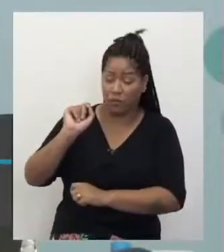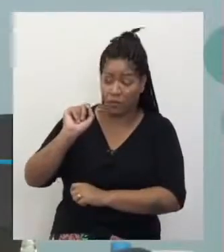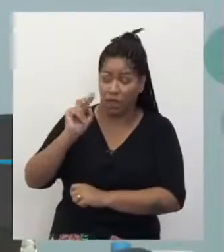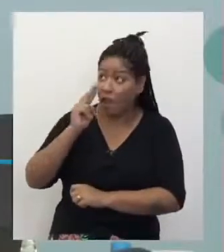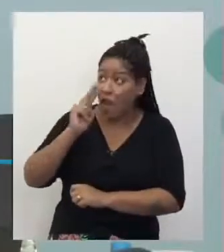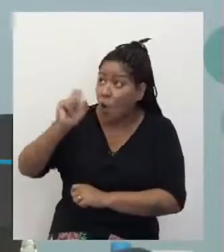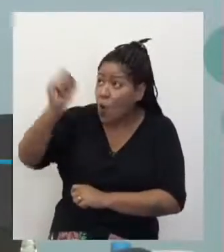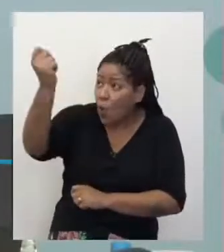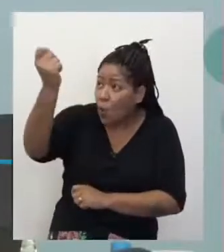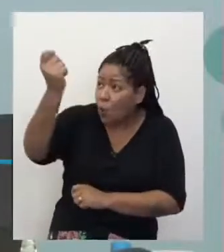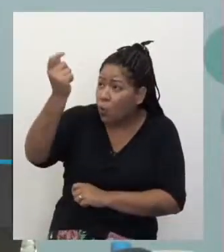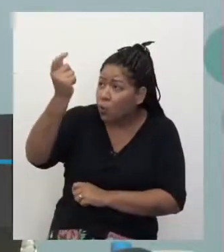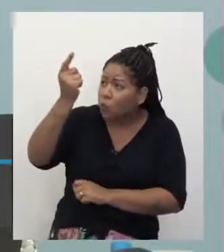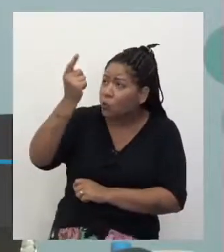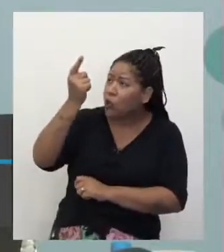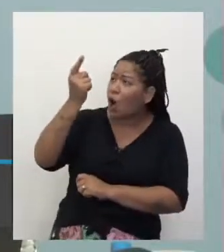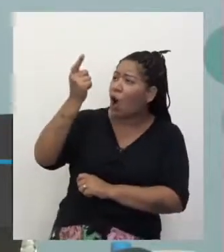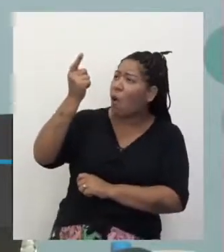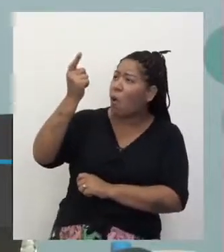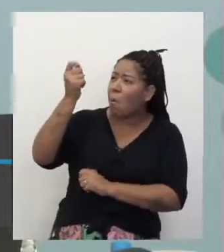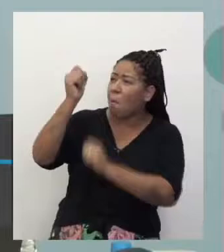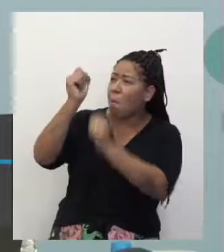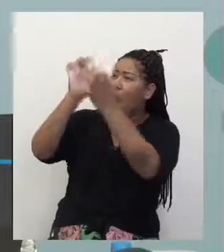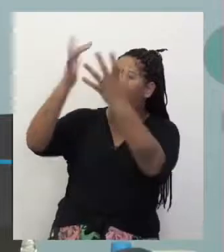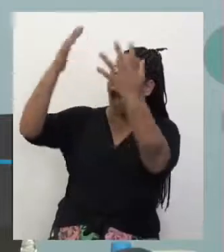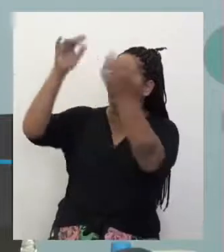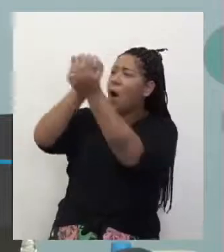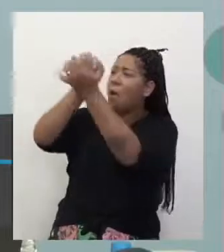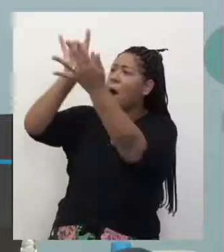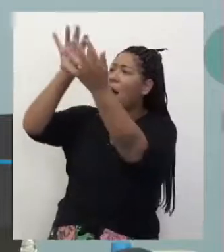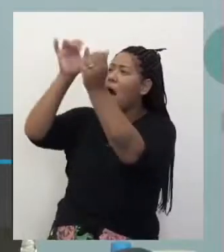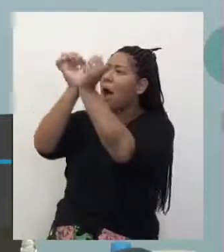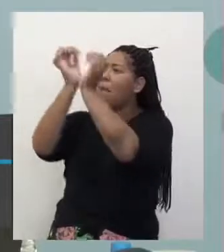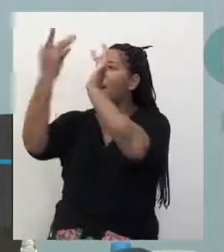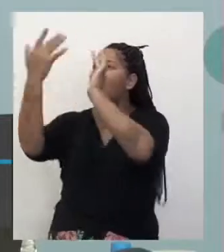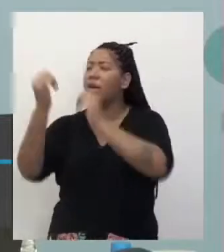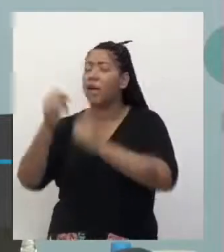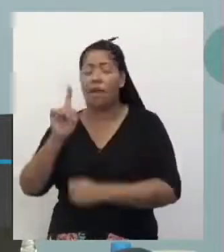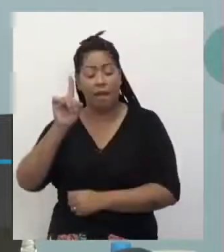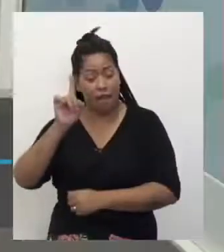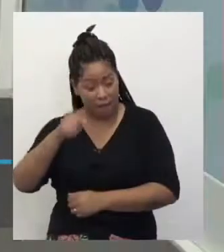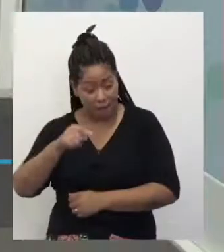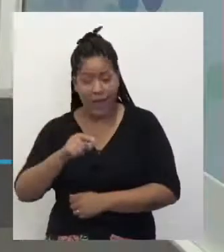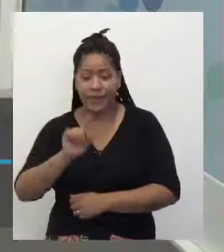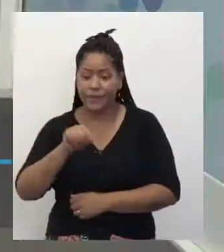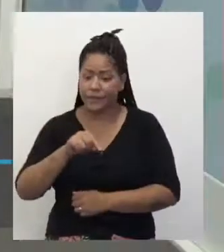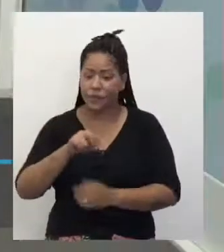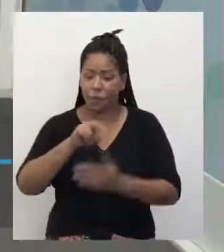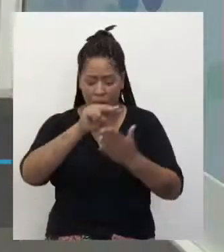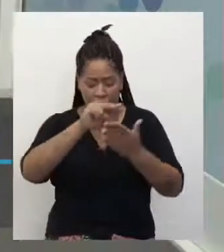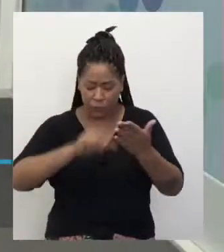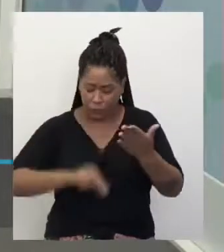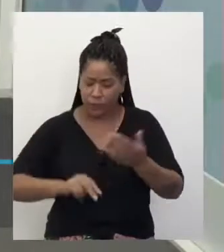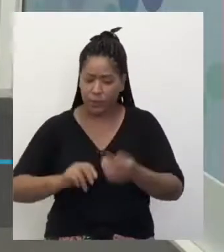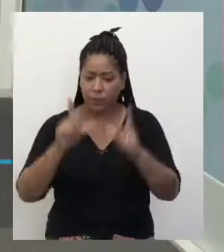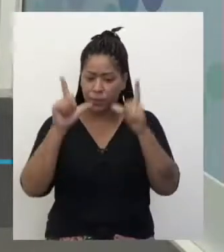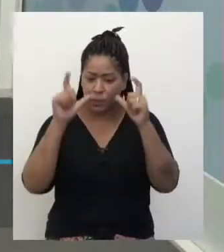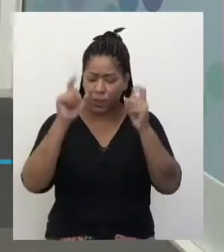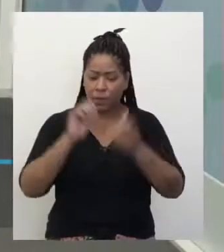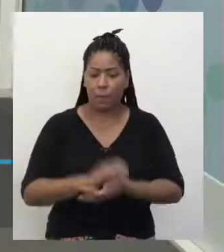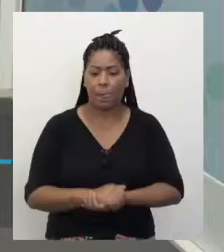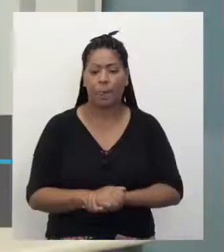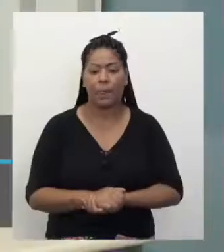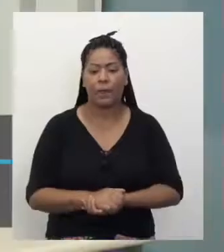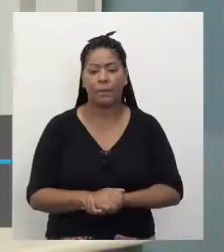sol, revigorar. Então, seriam algumas das possibilidades, né? Exatamente. Aí ao lado nós temos